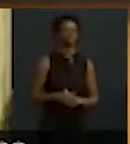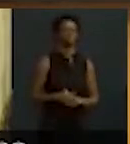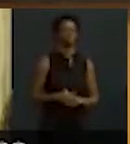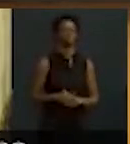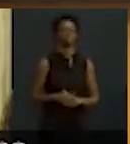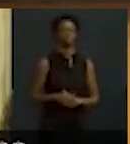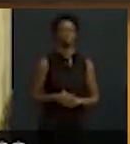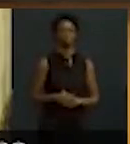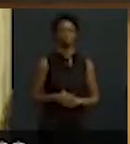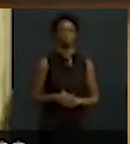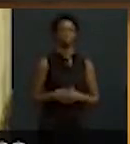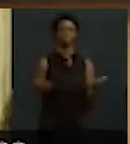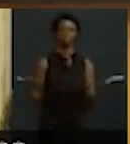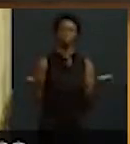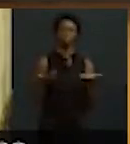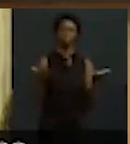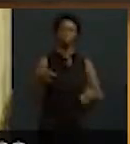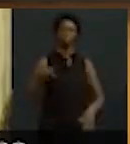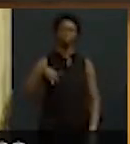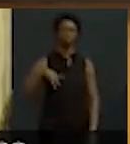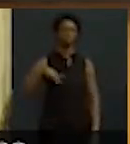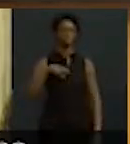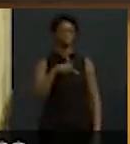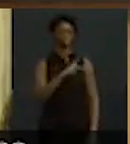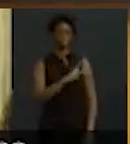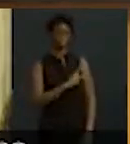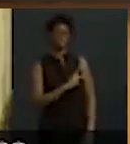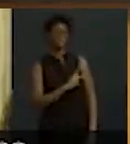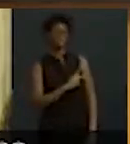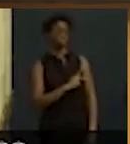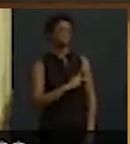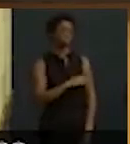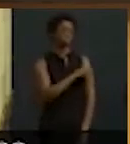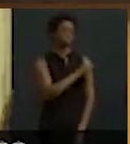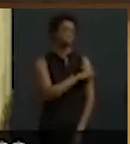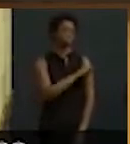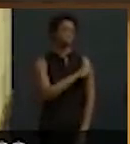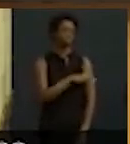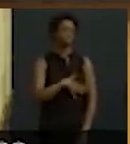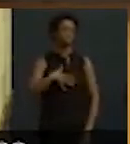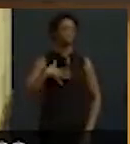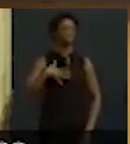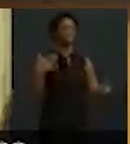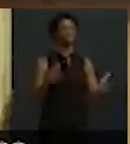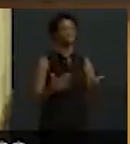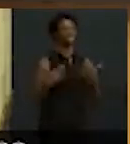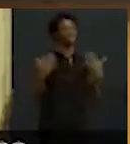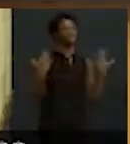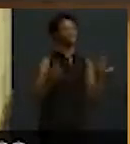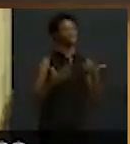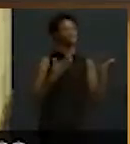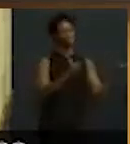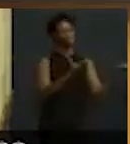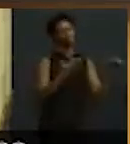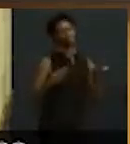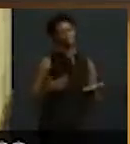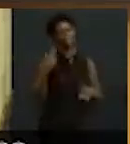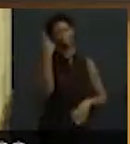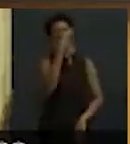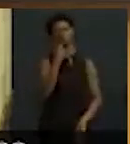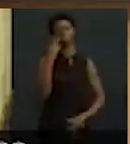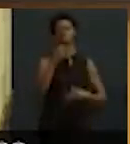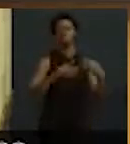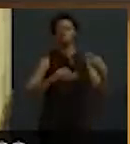e, a partir de agora, o Ministério Público do Estado do Rio de Janeiro tem a honra de convidar o promotor de